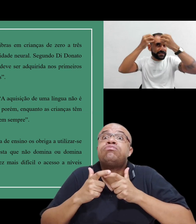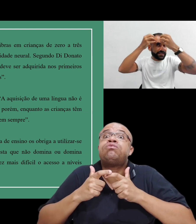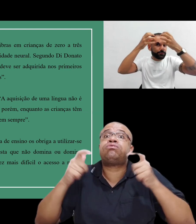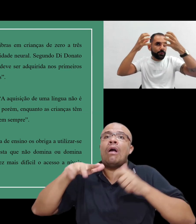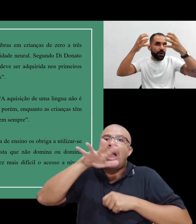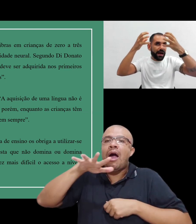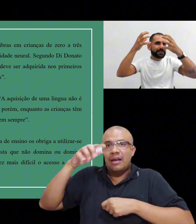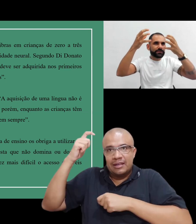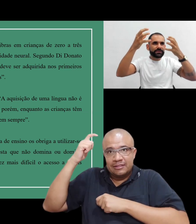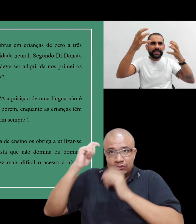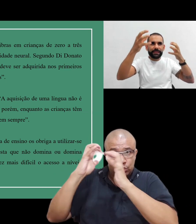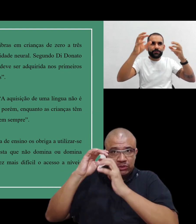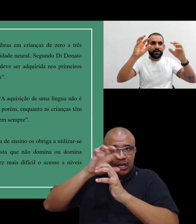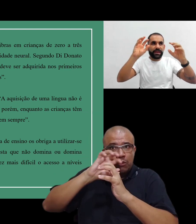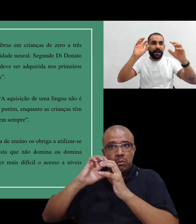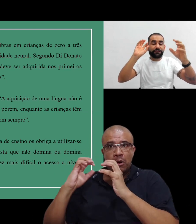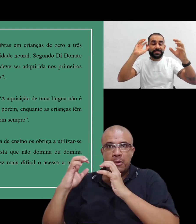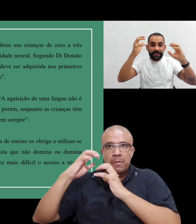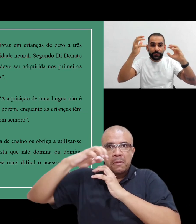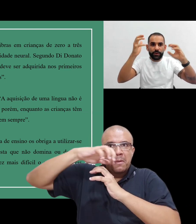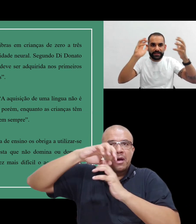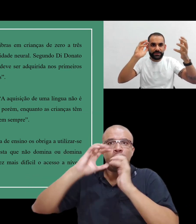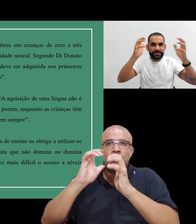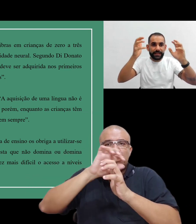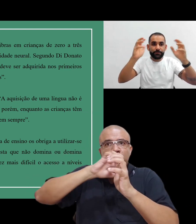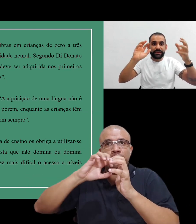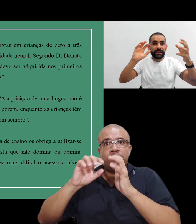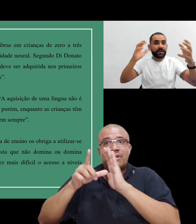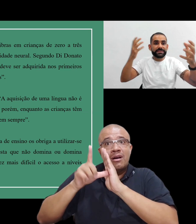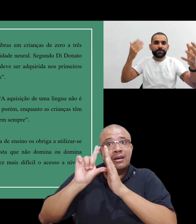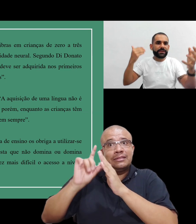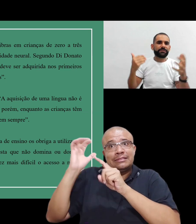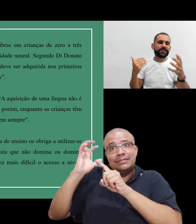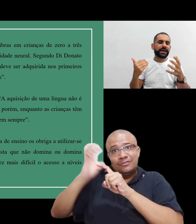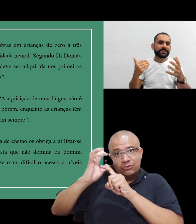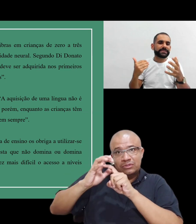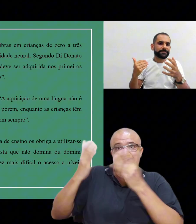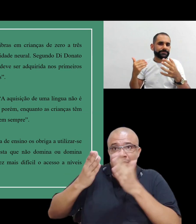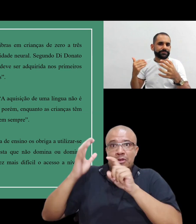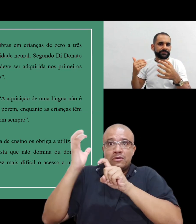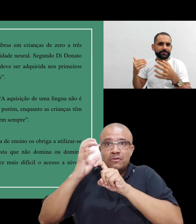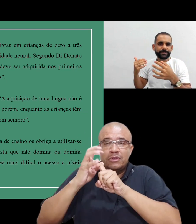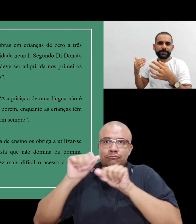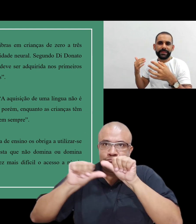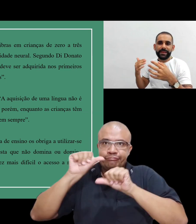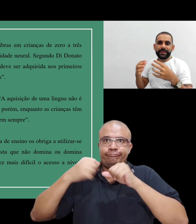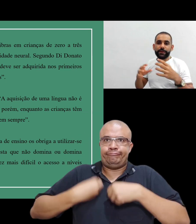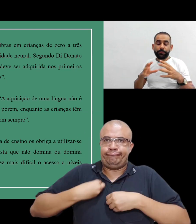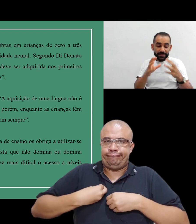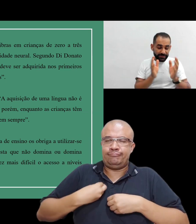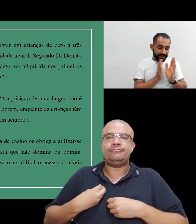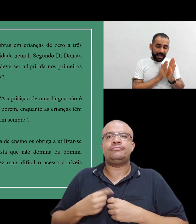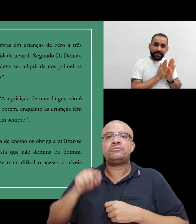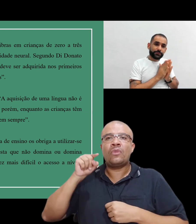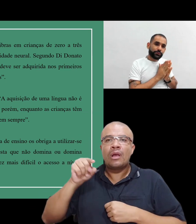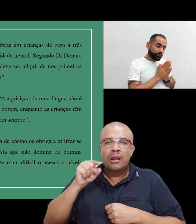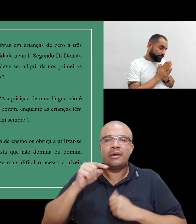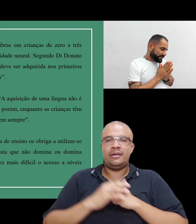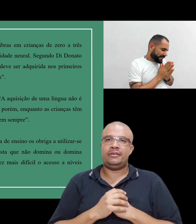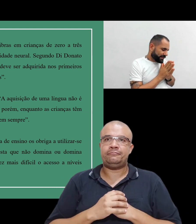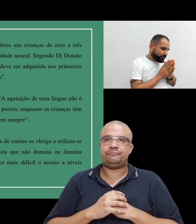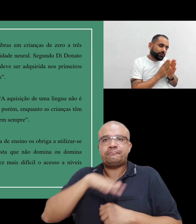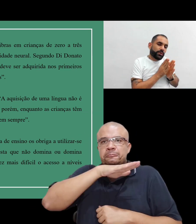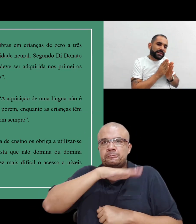ampliando mais, criando áreas do cérebro, afetando áreas do cérebro que antes não eram afetadas. Então, por isso que lá